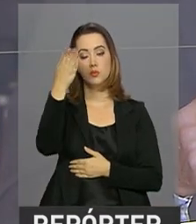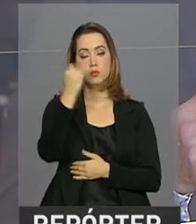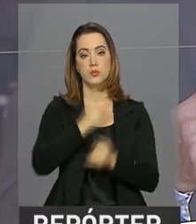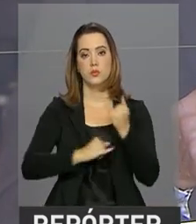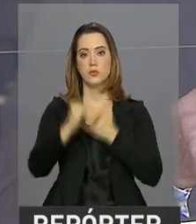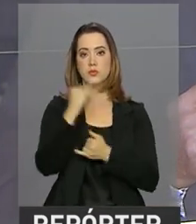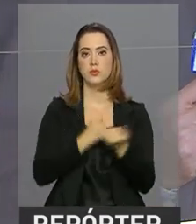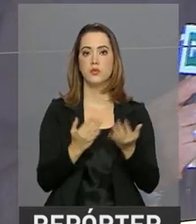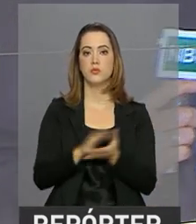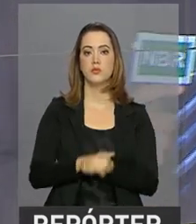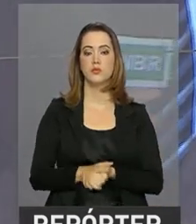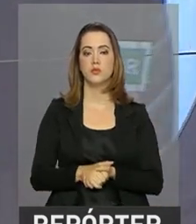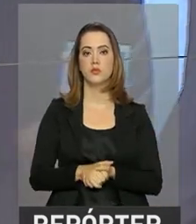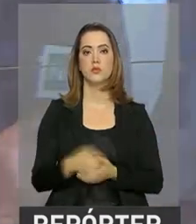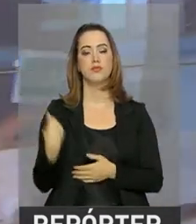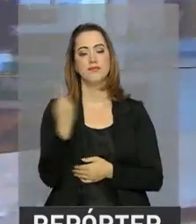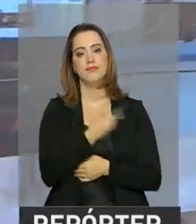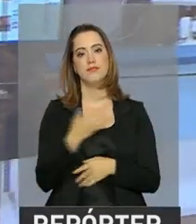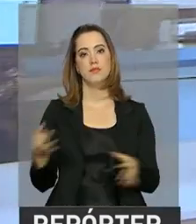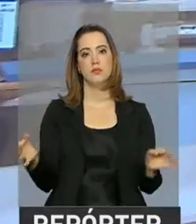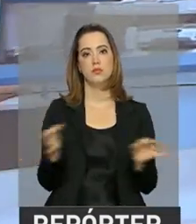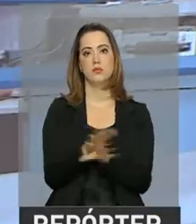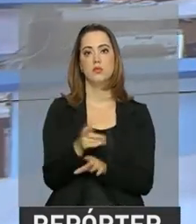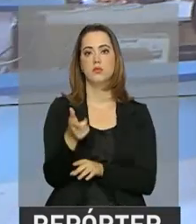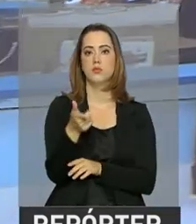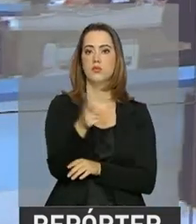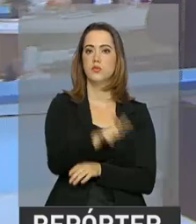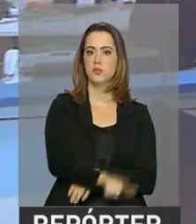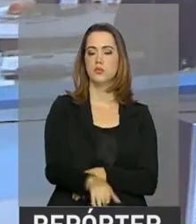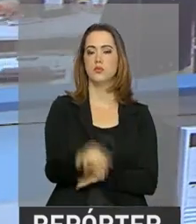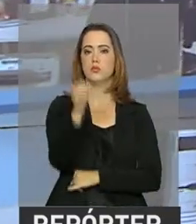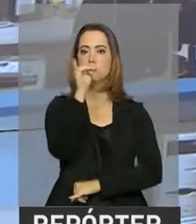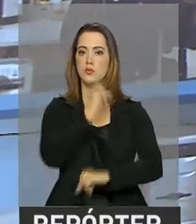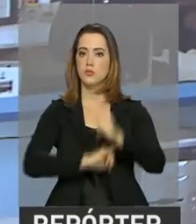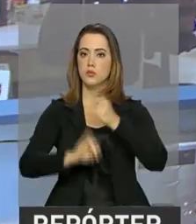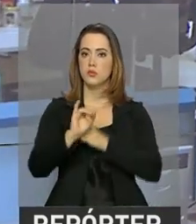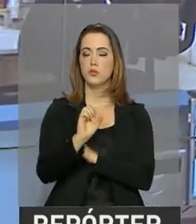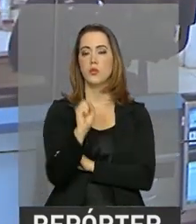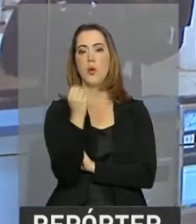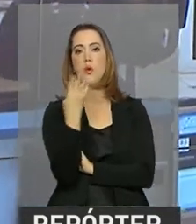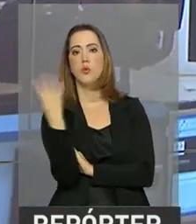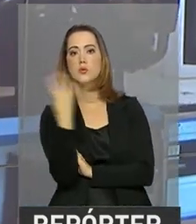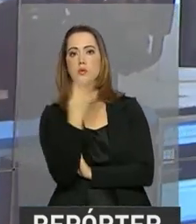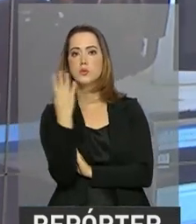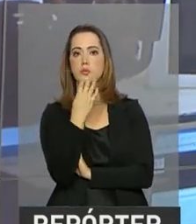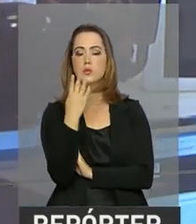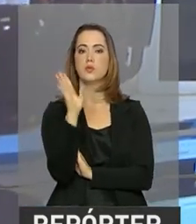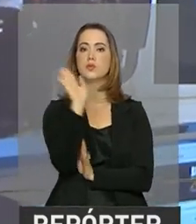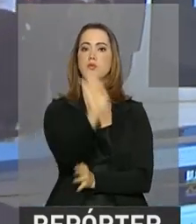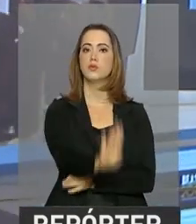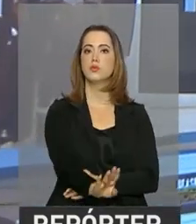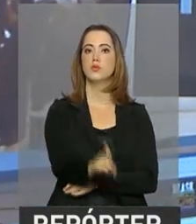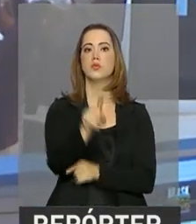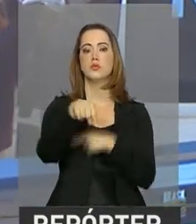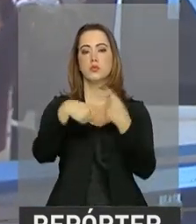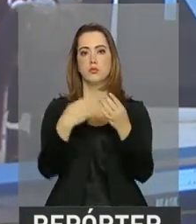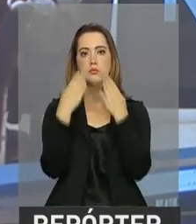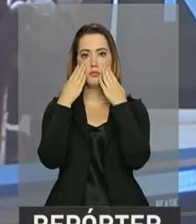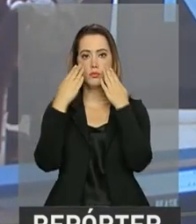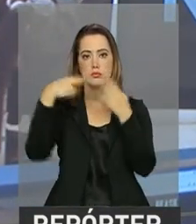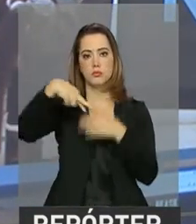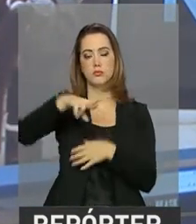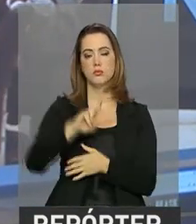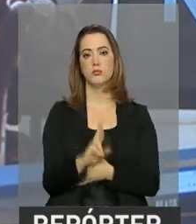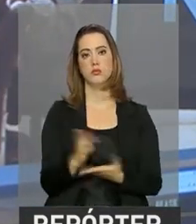pelas suas informações e nós ficamos por aqui podemos voltar a qualquer momento com outras informações ou as 4 da tarde na próxima edição do